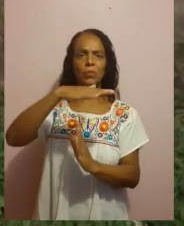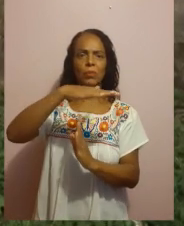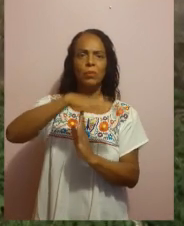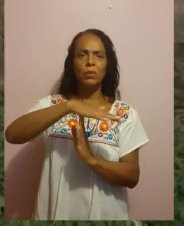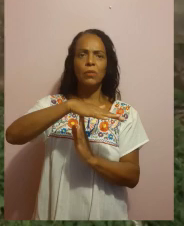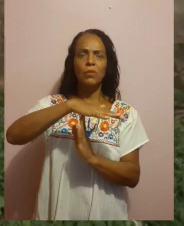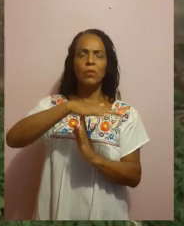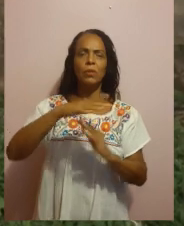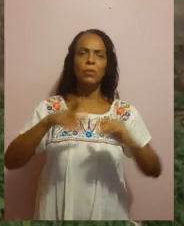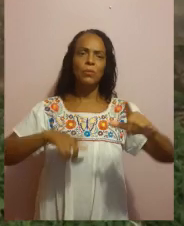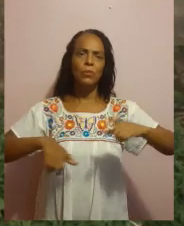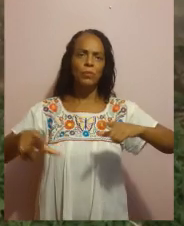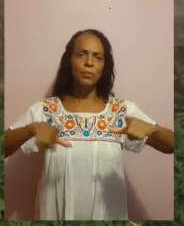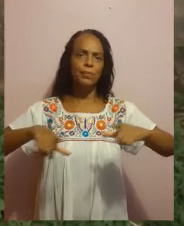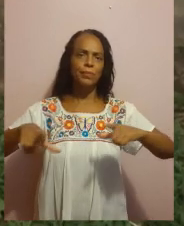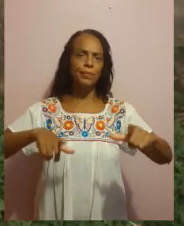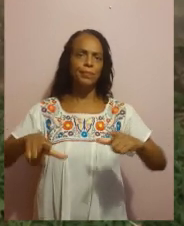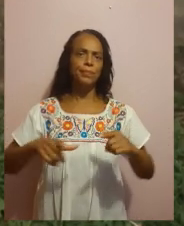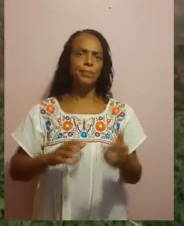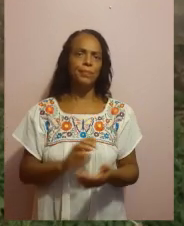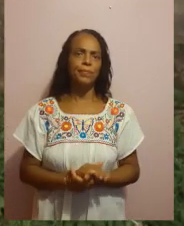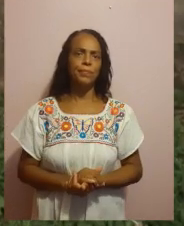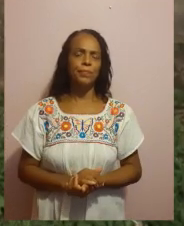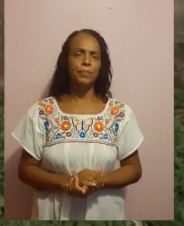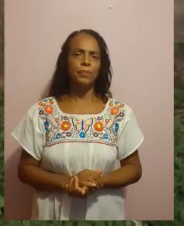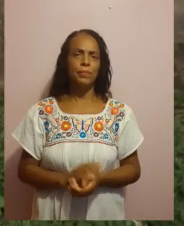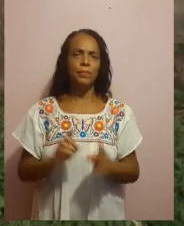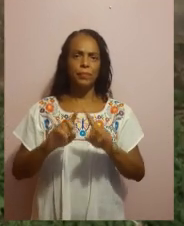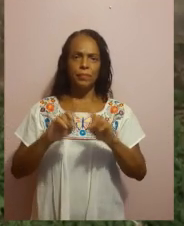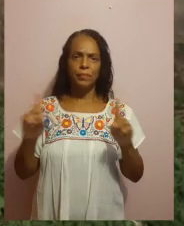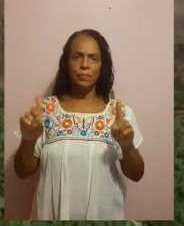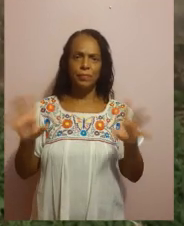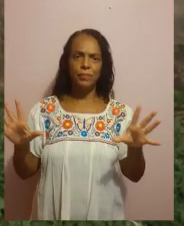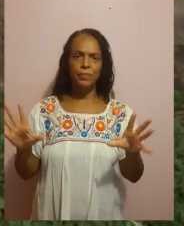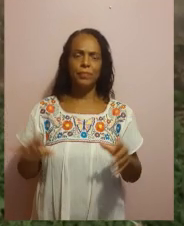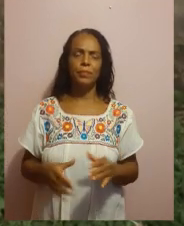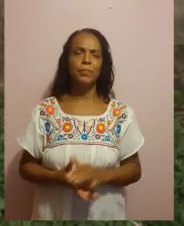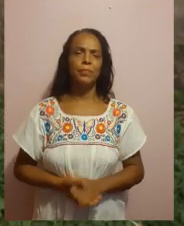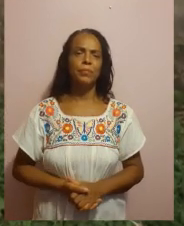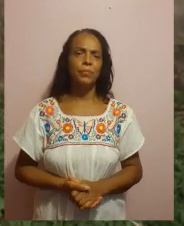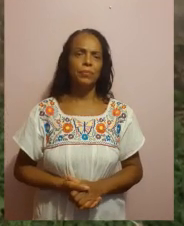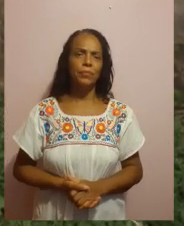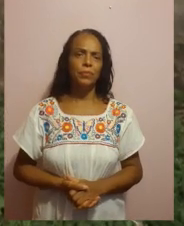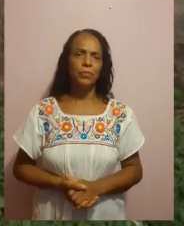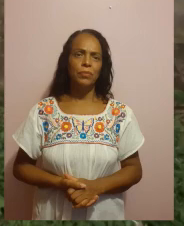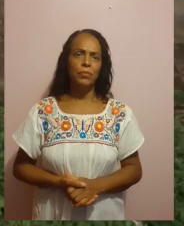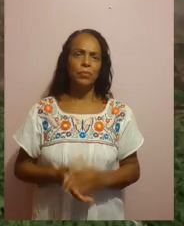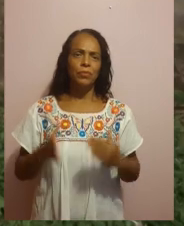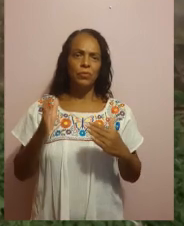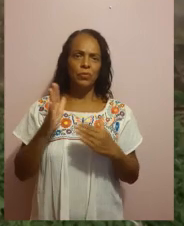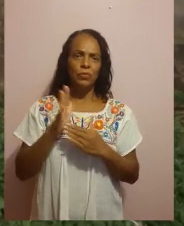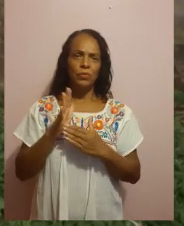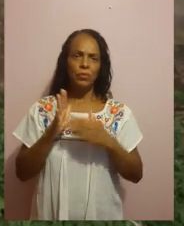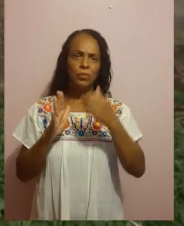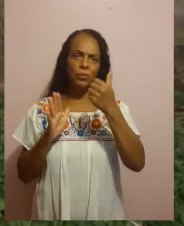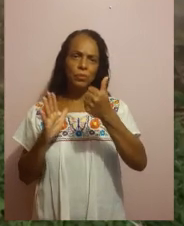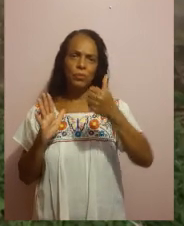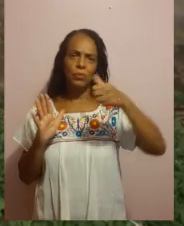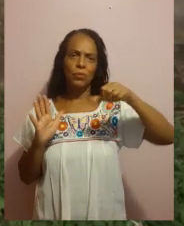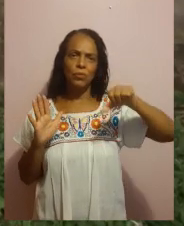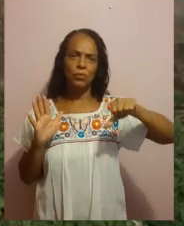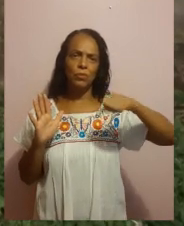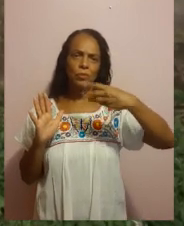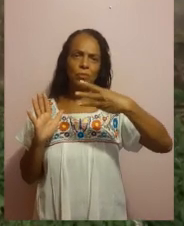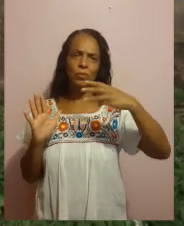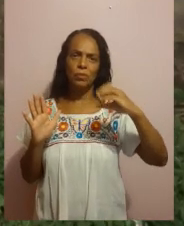trabalhos. Daí, olha, meus irmãos, também no final da década de 30,